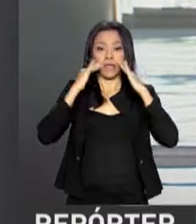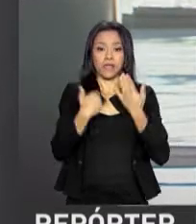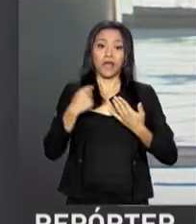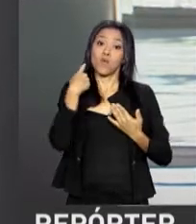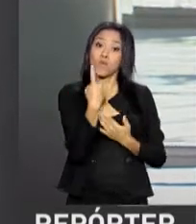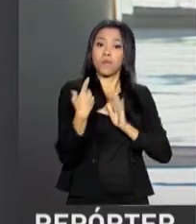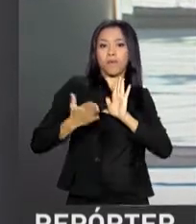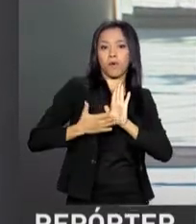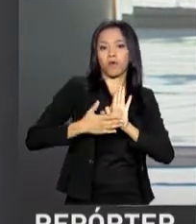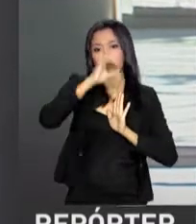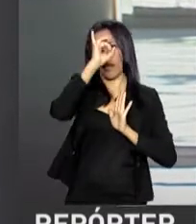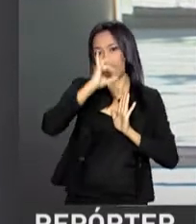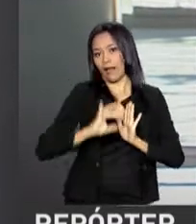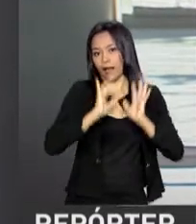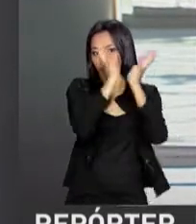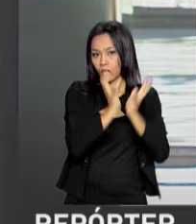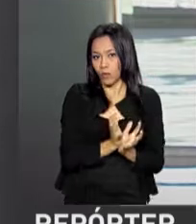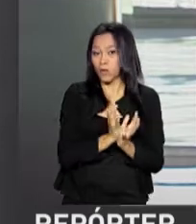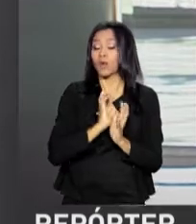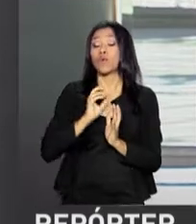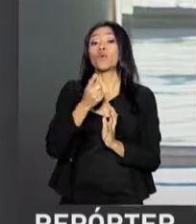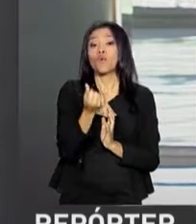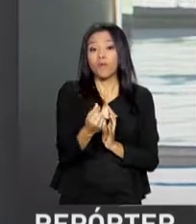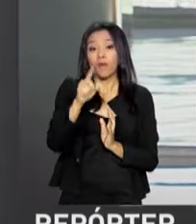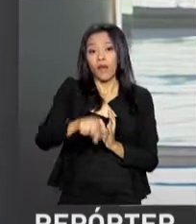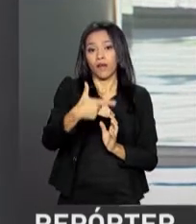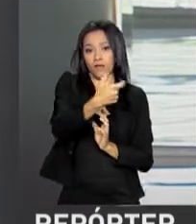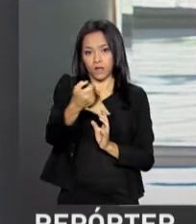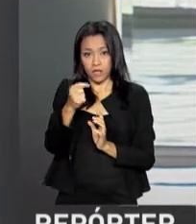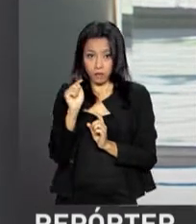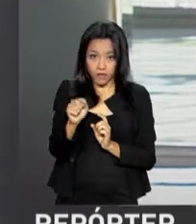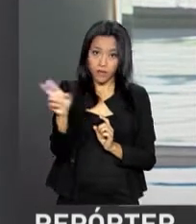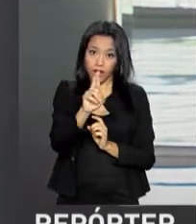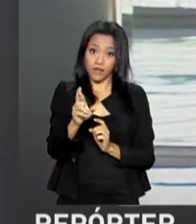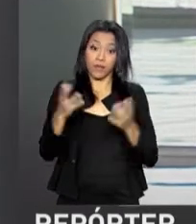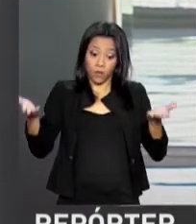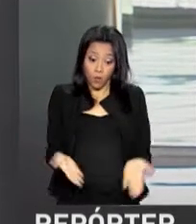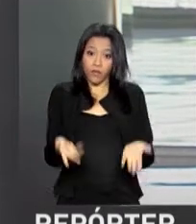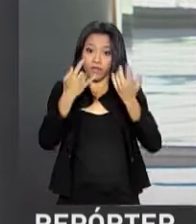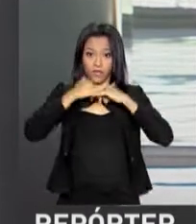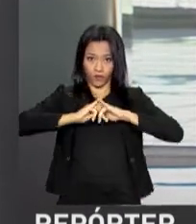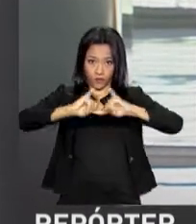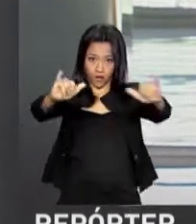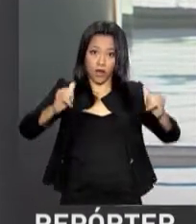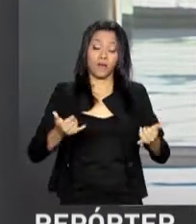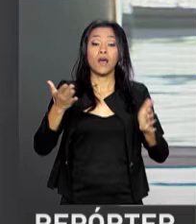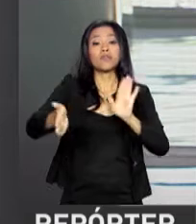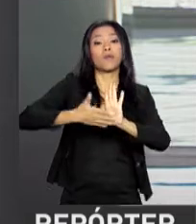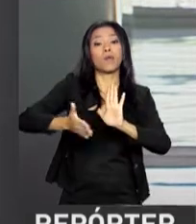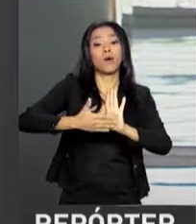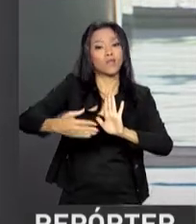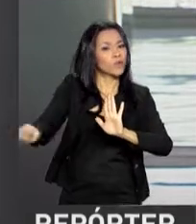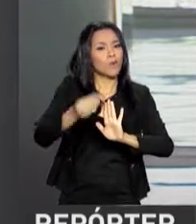financiamento será de 200 mil reais para essa segunda fase que vai ser lançada hoje as propostas serão por meio